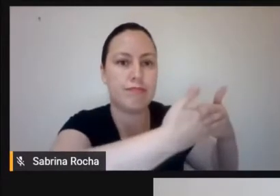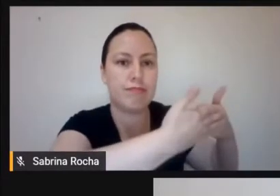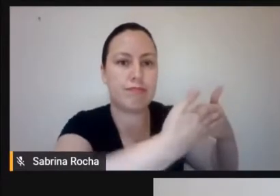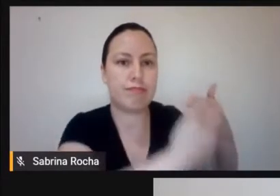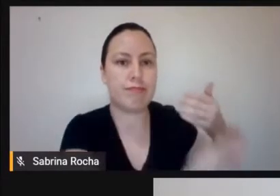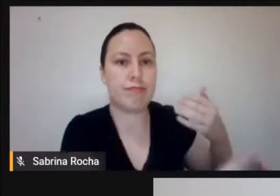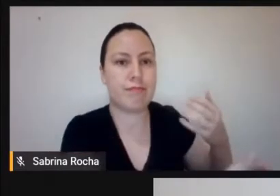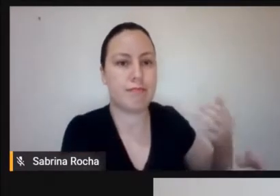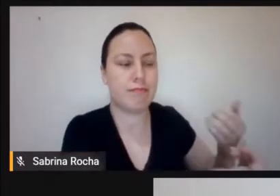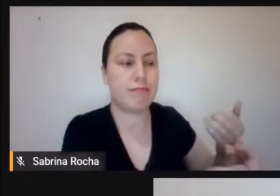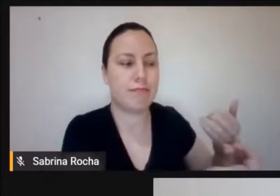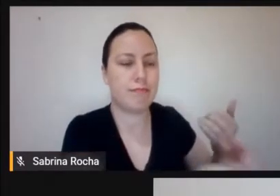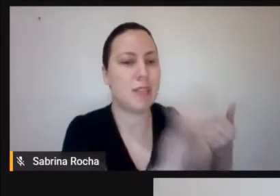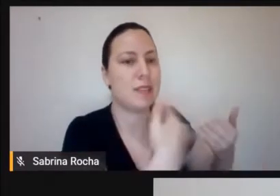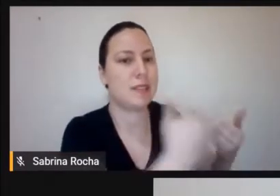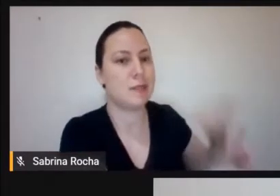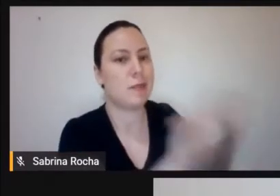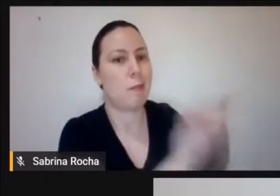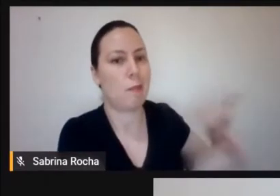Talvez o Rudolf Steiner